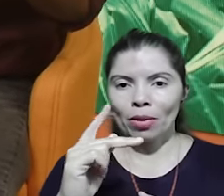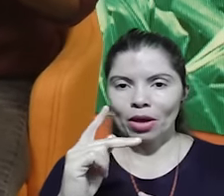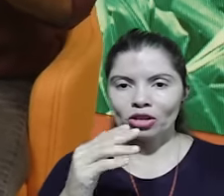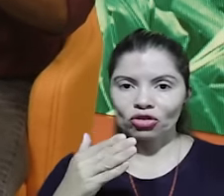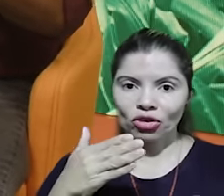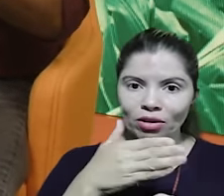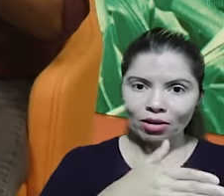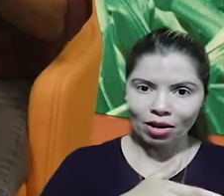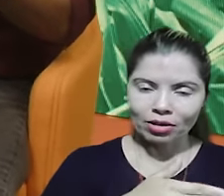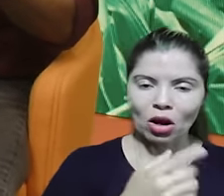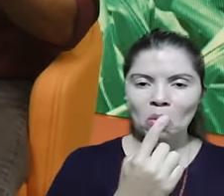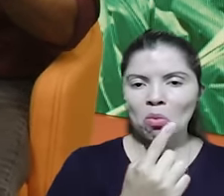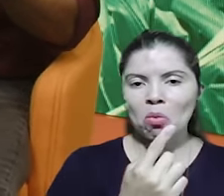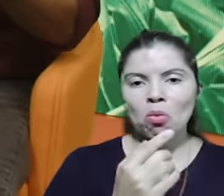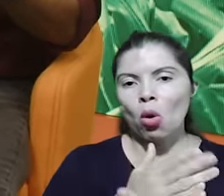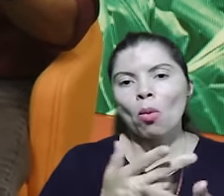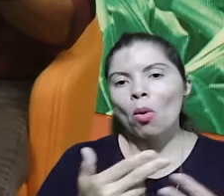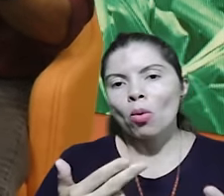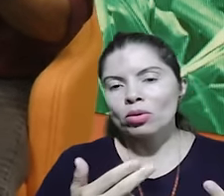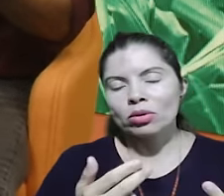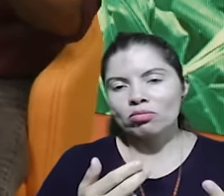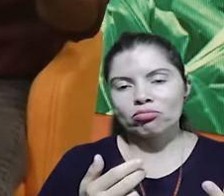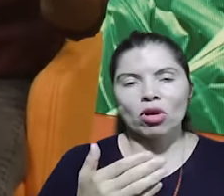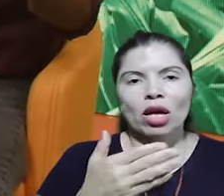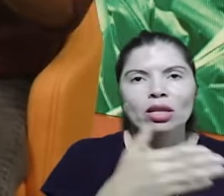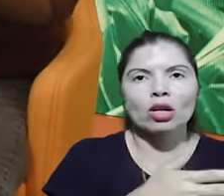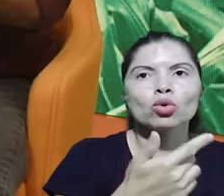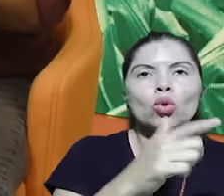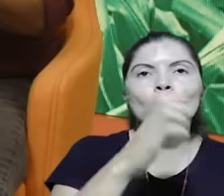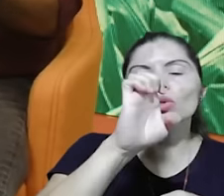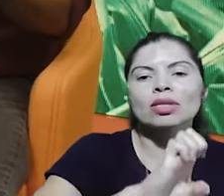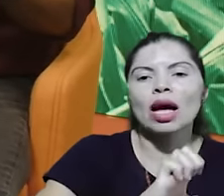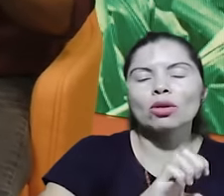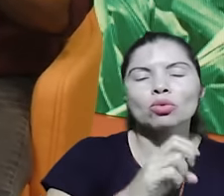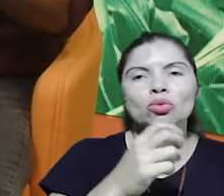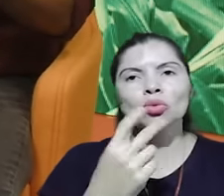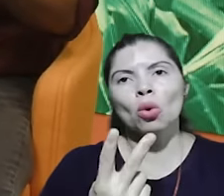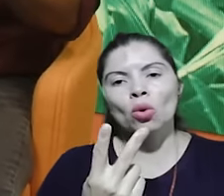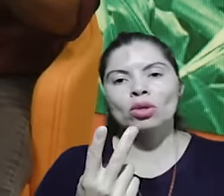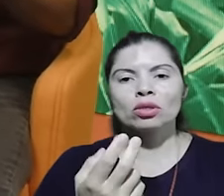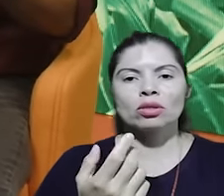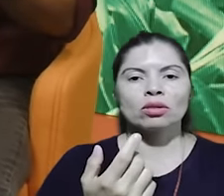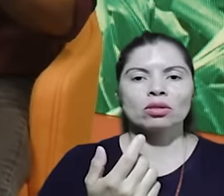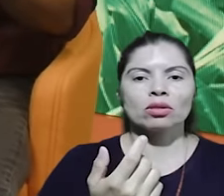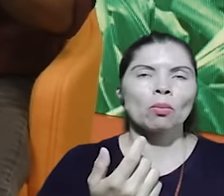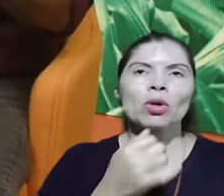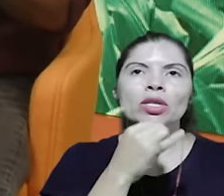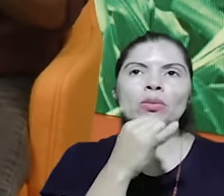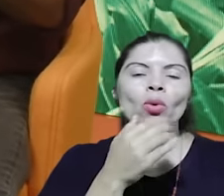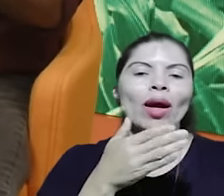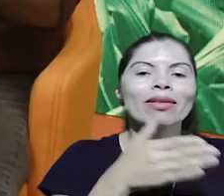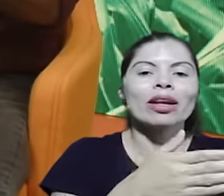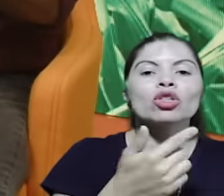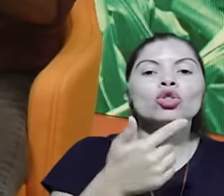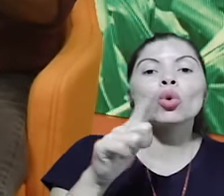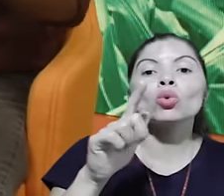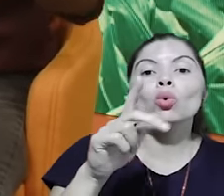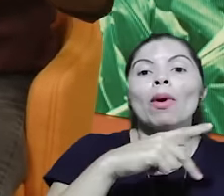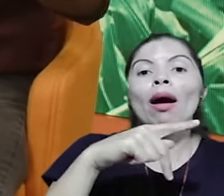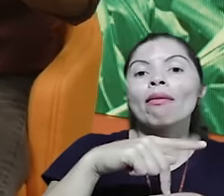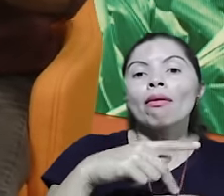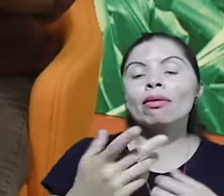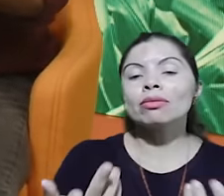um alguma coisa Ah entrada de algum outro estado dois alguma coisa entrada de outro país ó até isso dá para emitir nesse